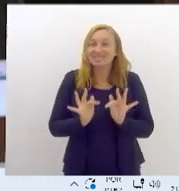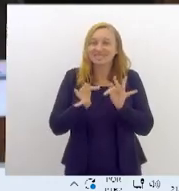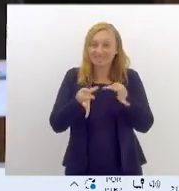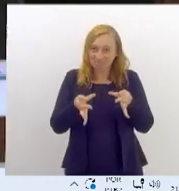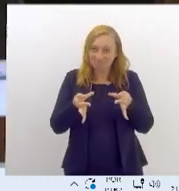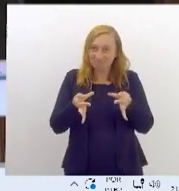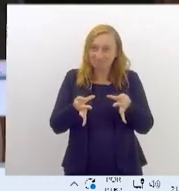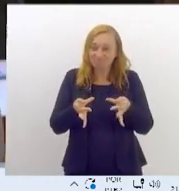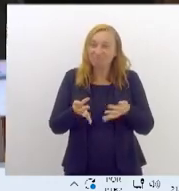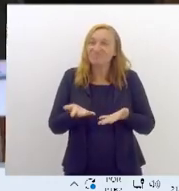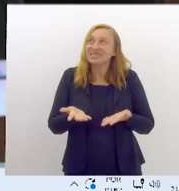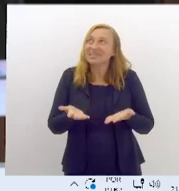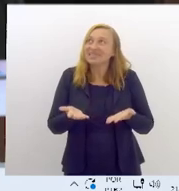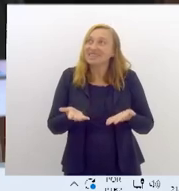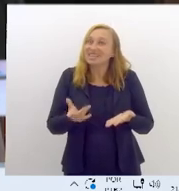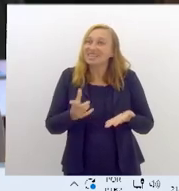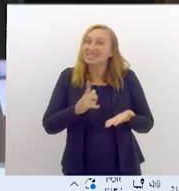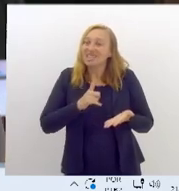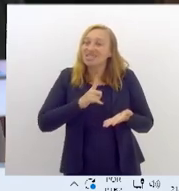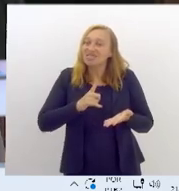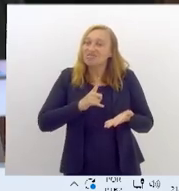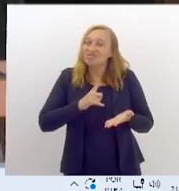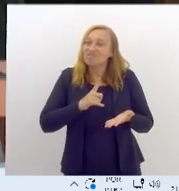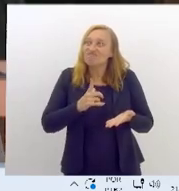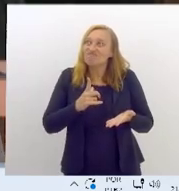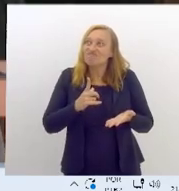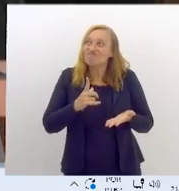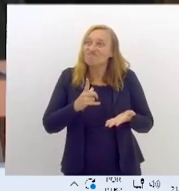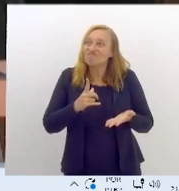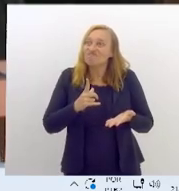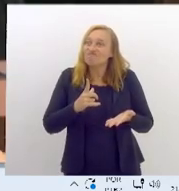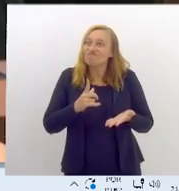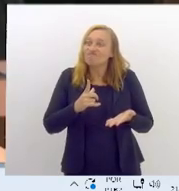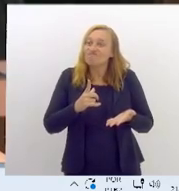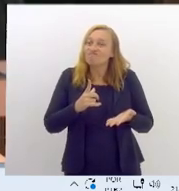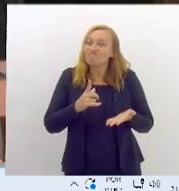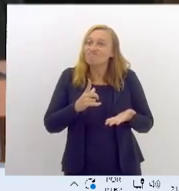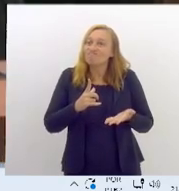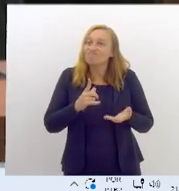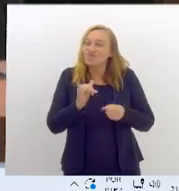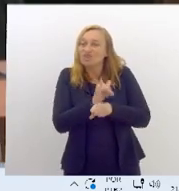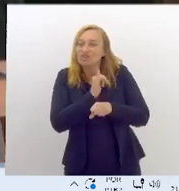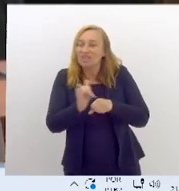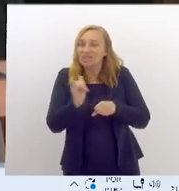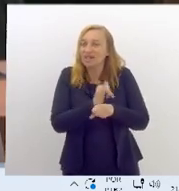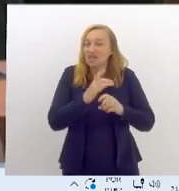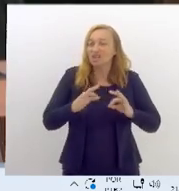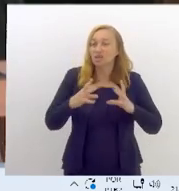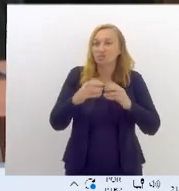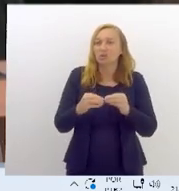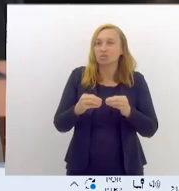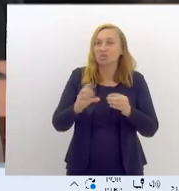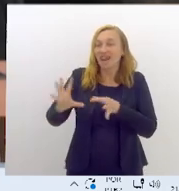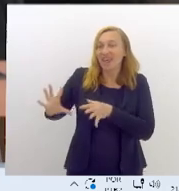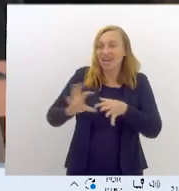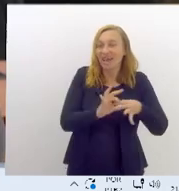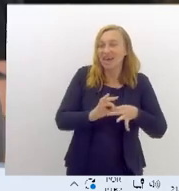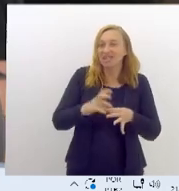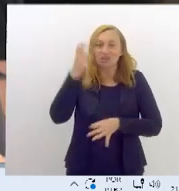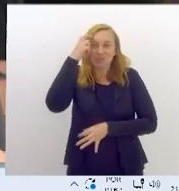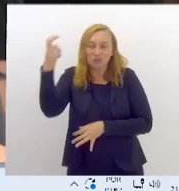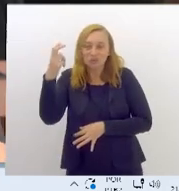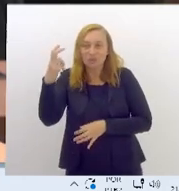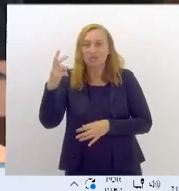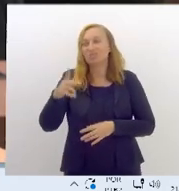e que tem uma vocação para o Parlamento E altamente ligada à nossa cultura